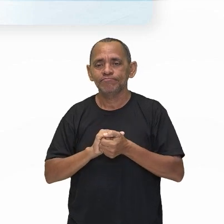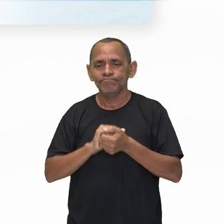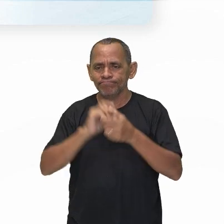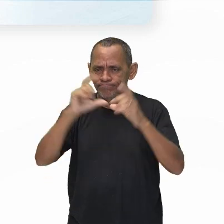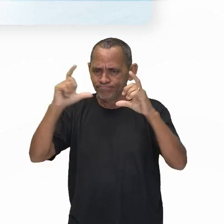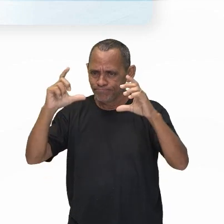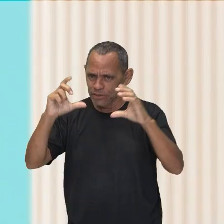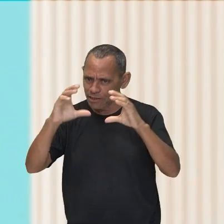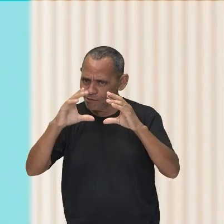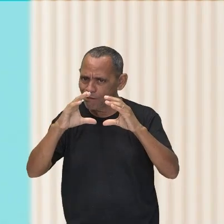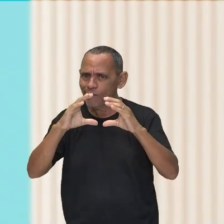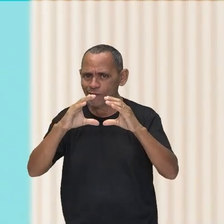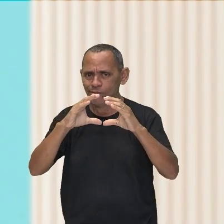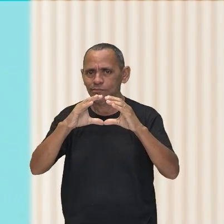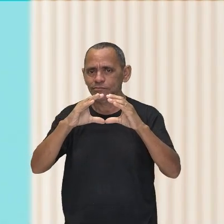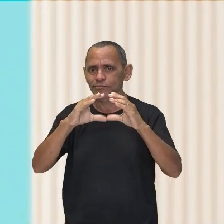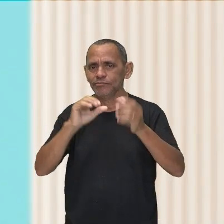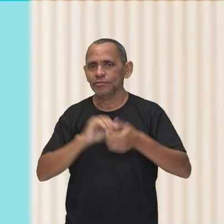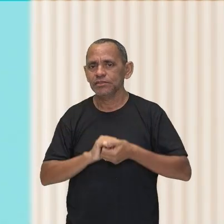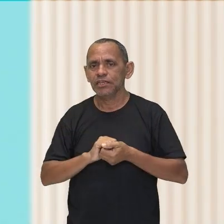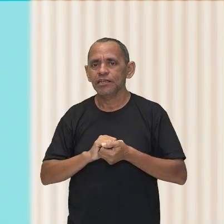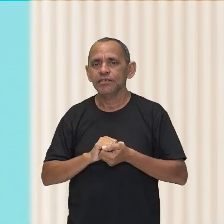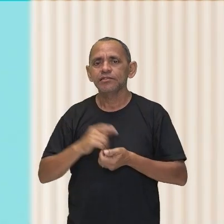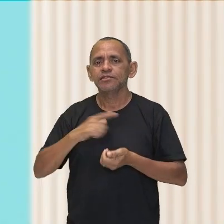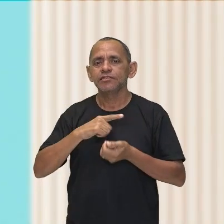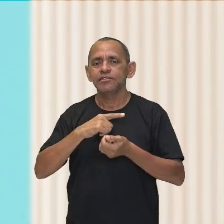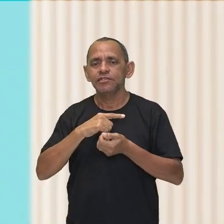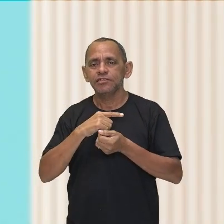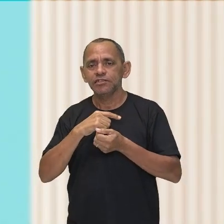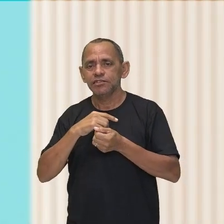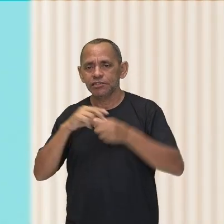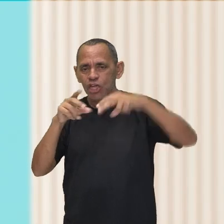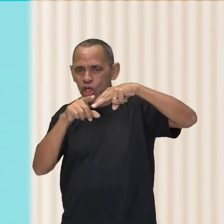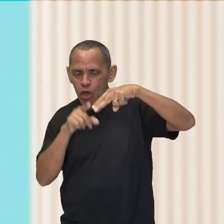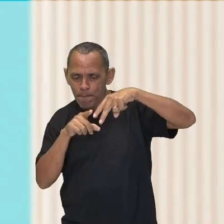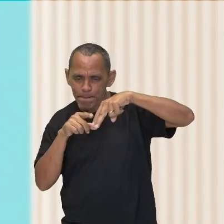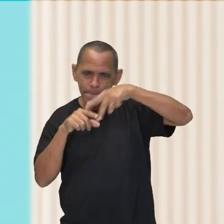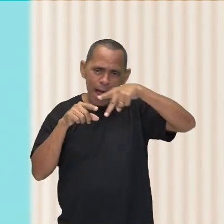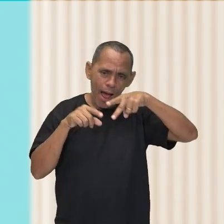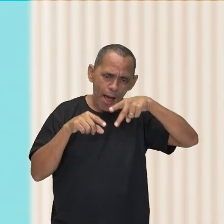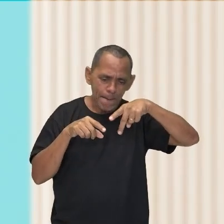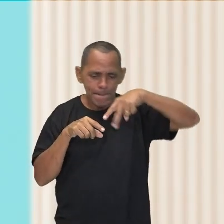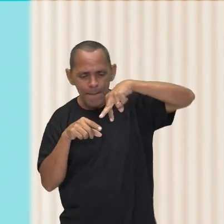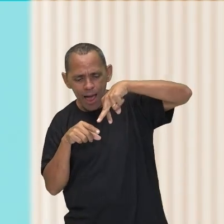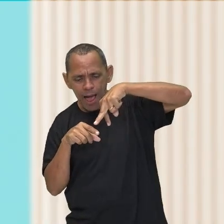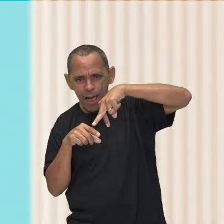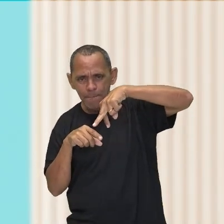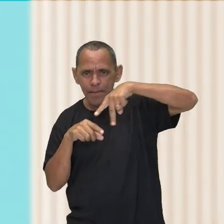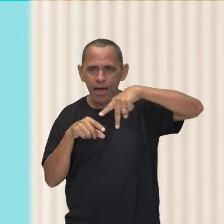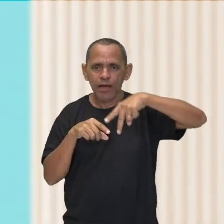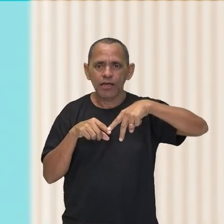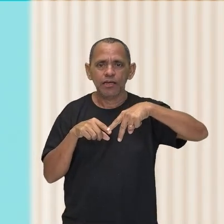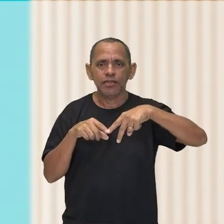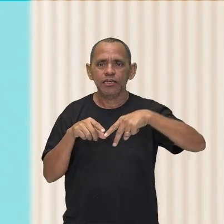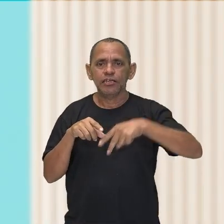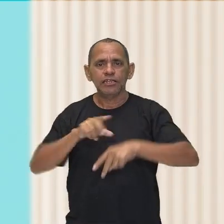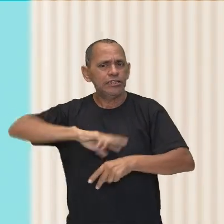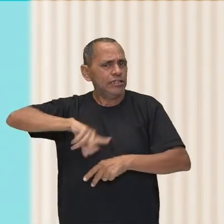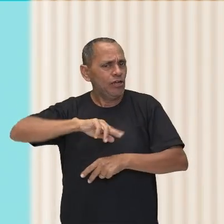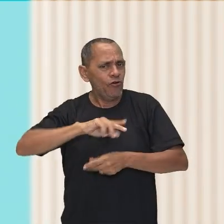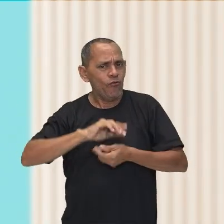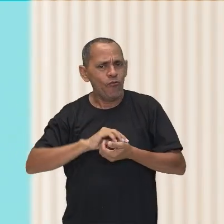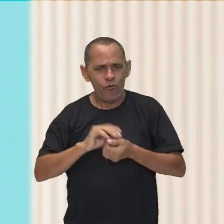pequena assim, mas é de futebol. E aí eles têm que chutar, tá? Não é uma bolinha de tênis de mesa não é isso não. É uma bola